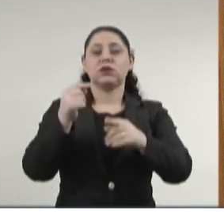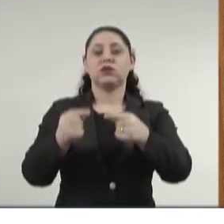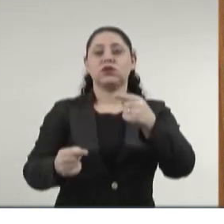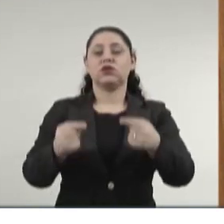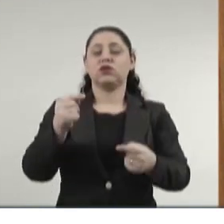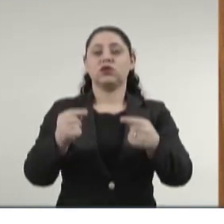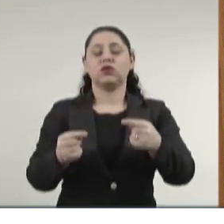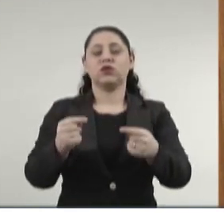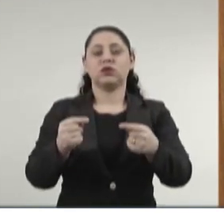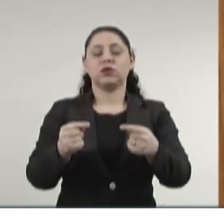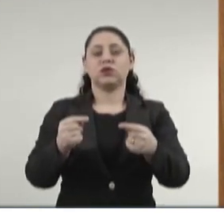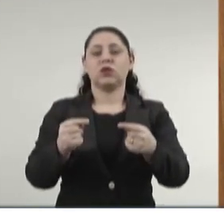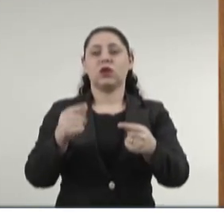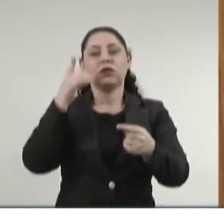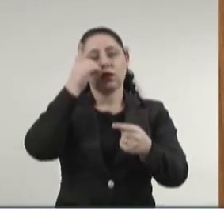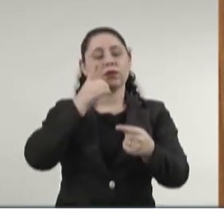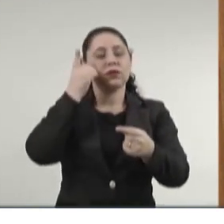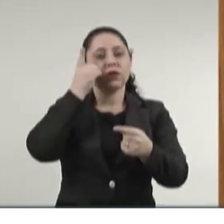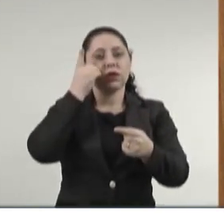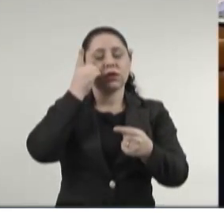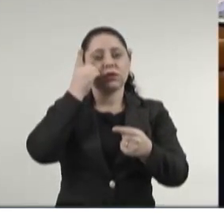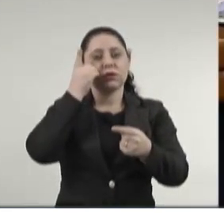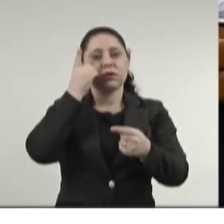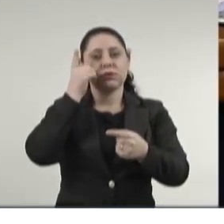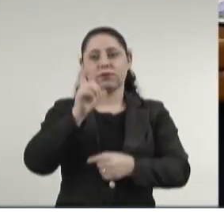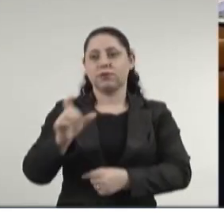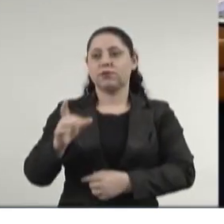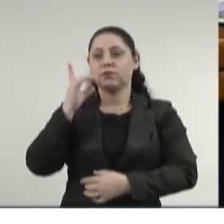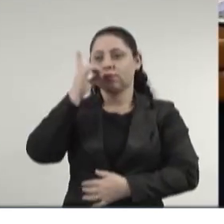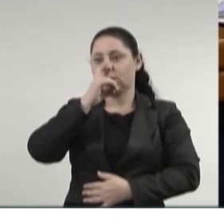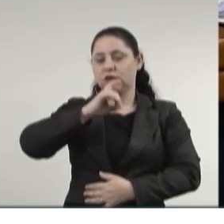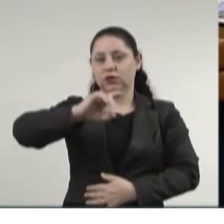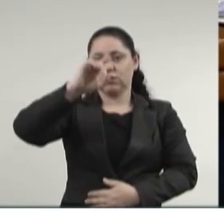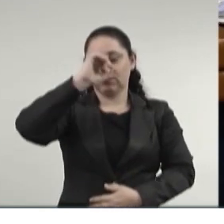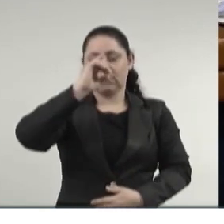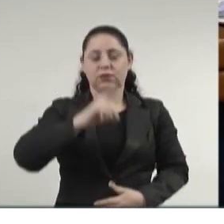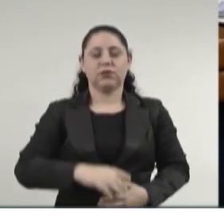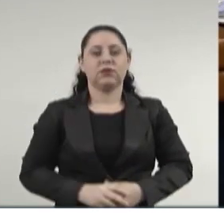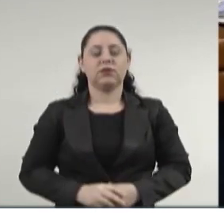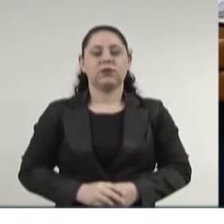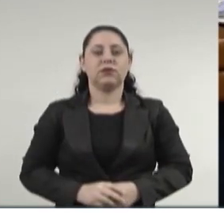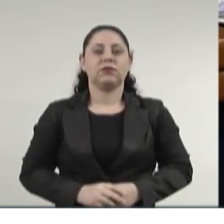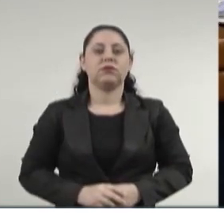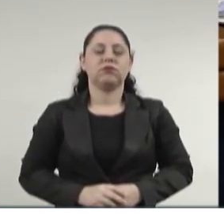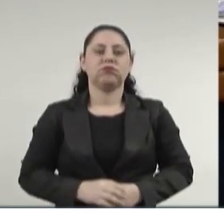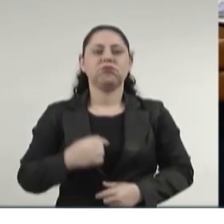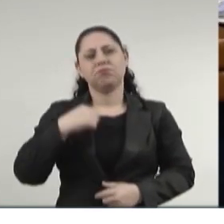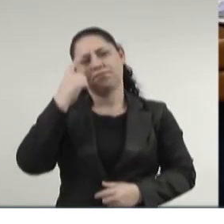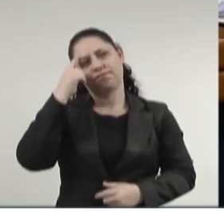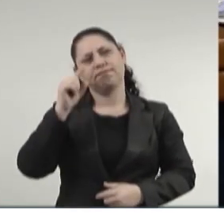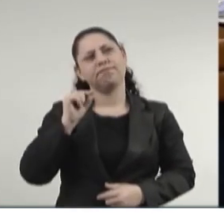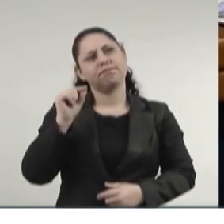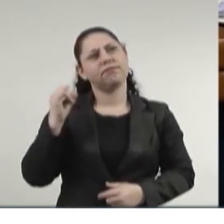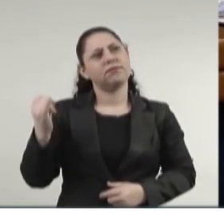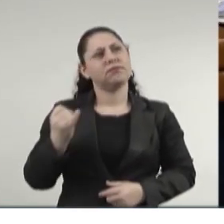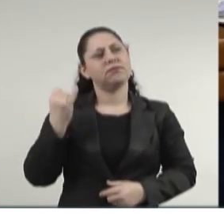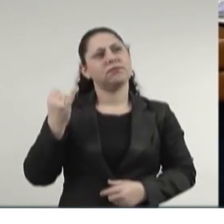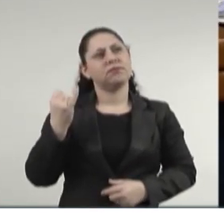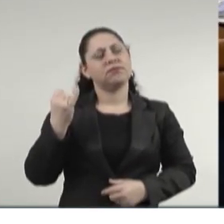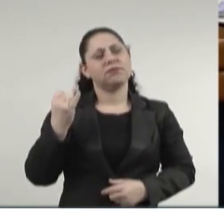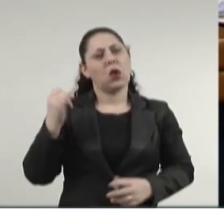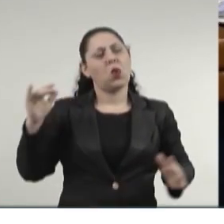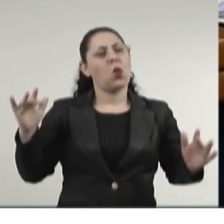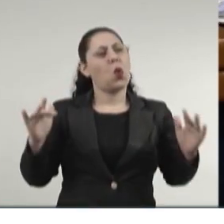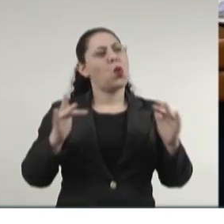discutido pelos nobres deputados, com a palavra deputado Zeca. Não, presidente, eu acho que é extremamente oportuno e